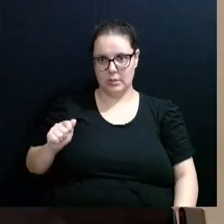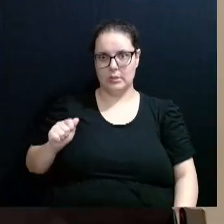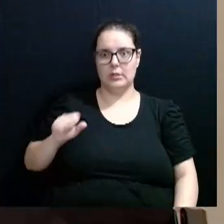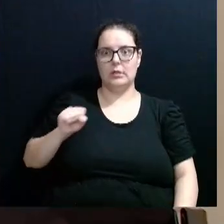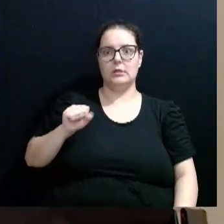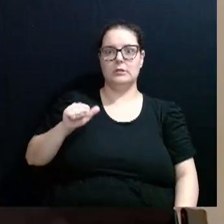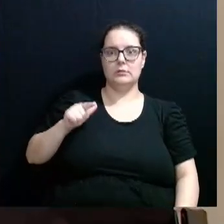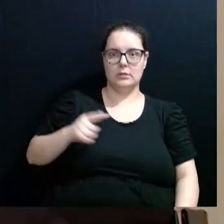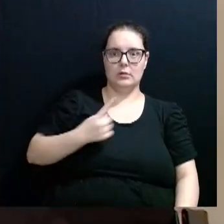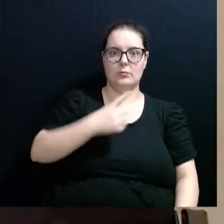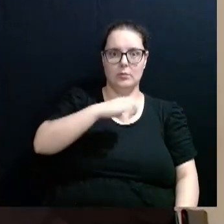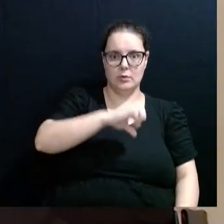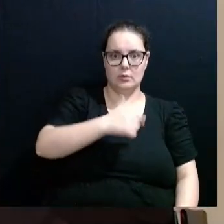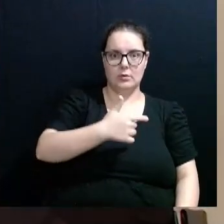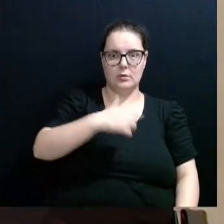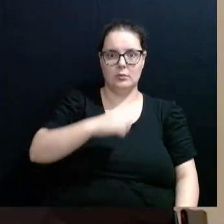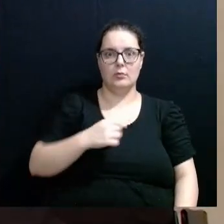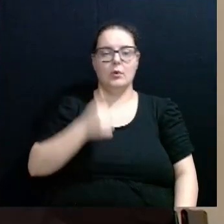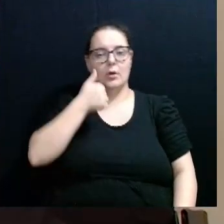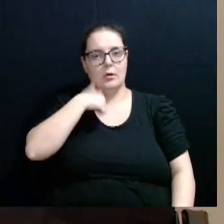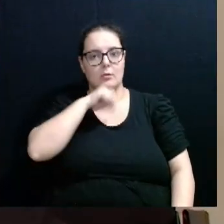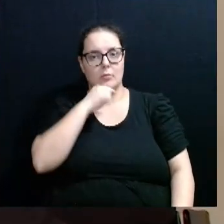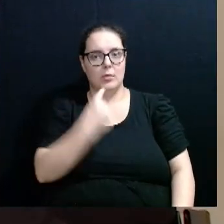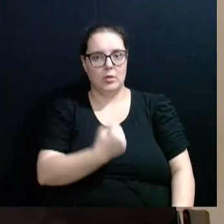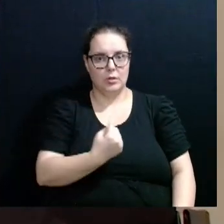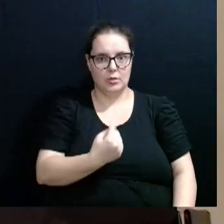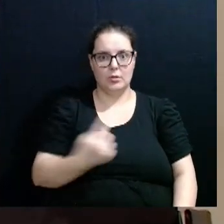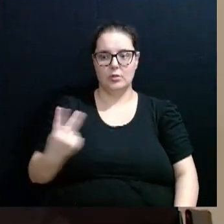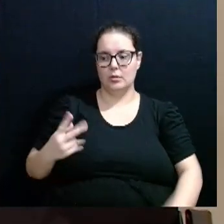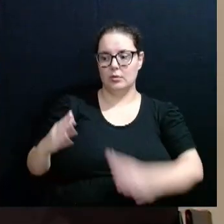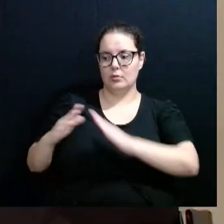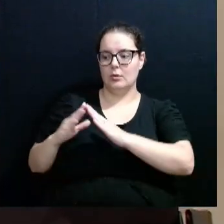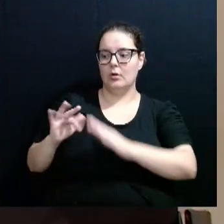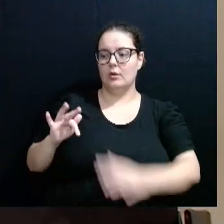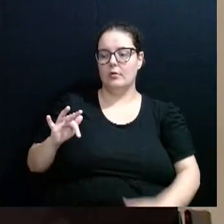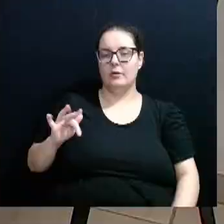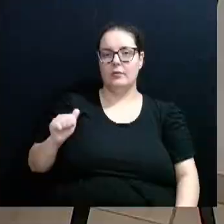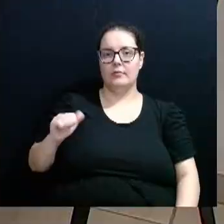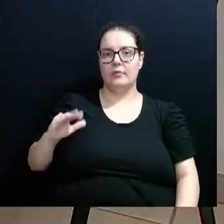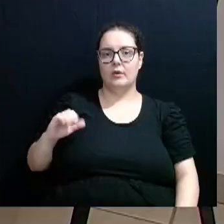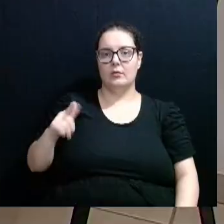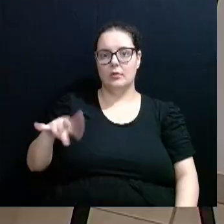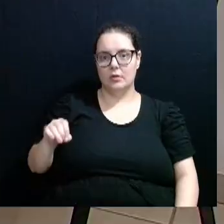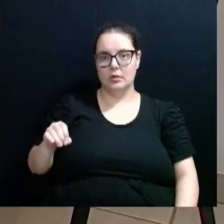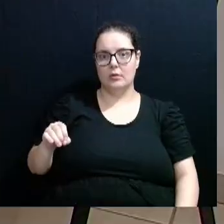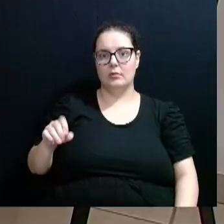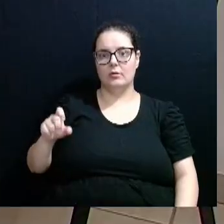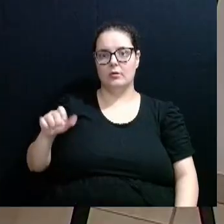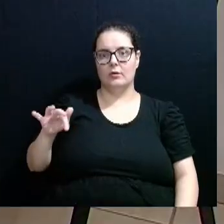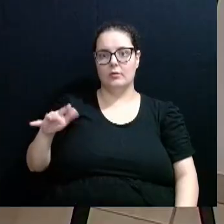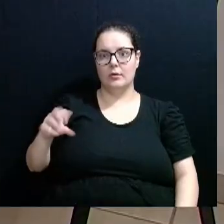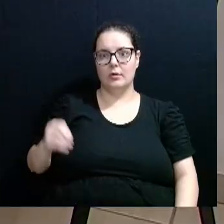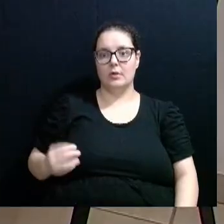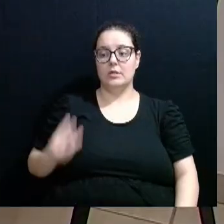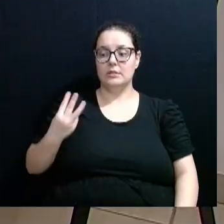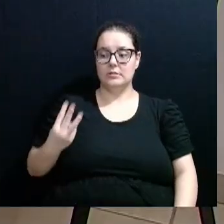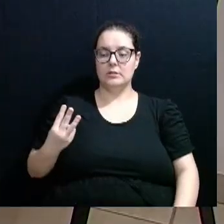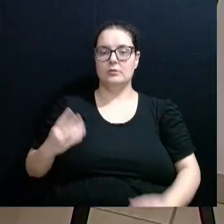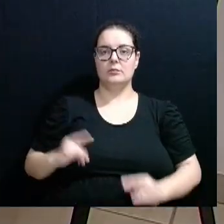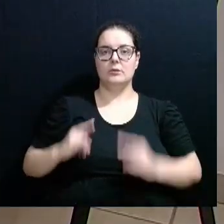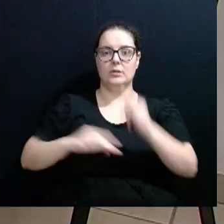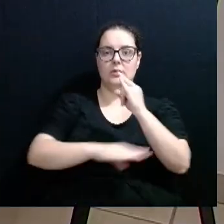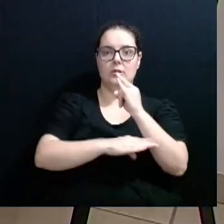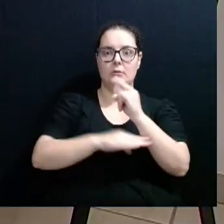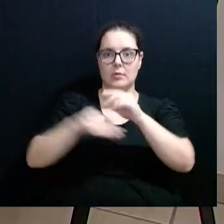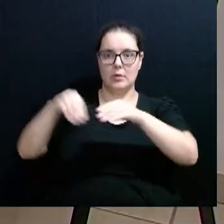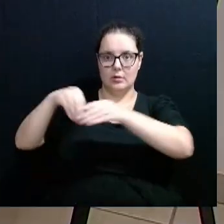solo. Tá. E a segunda casa, na Falcão Filho, que tem os 3 apartamentos dentro. Ah, É isso. compreendo. Quando eu falei apartamento, ficou parecendo